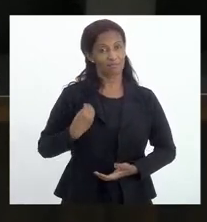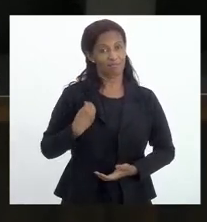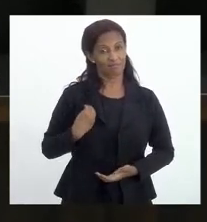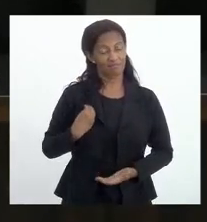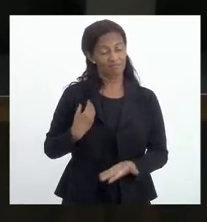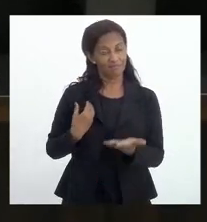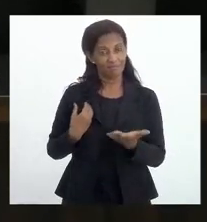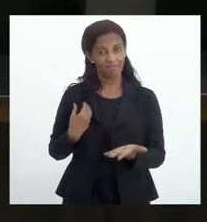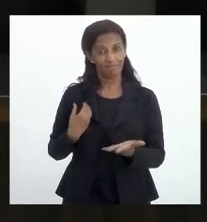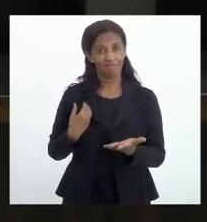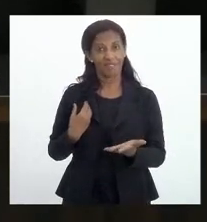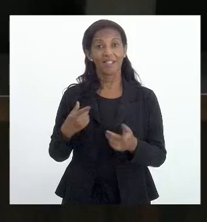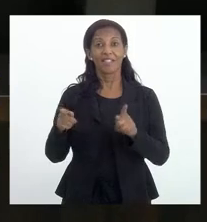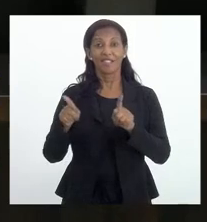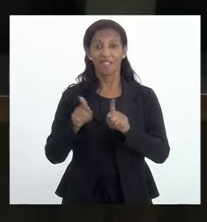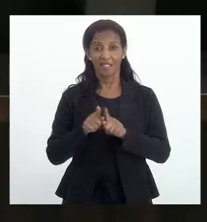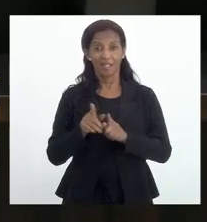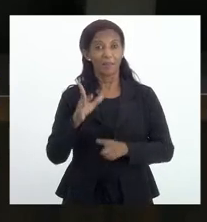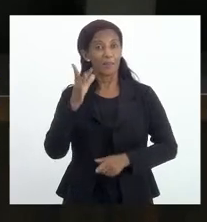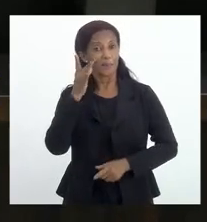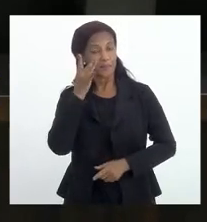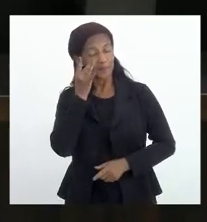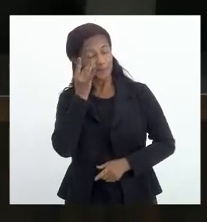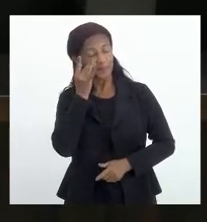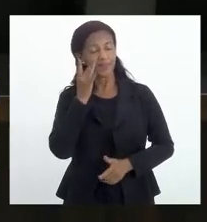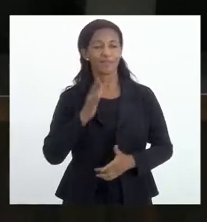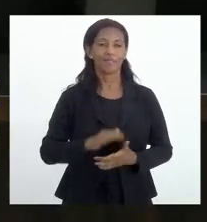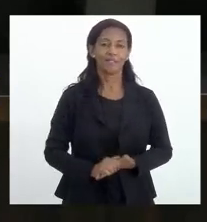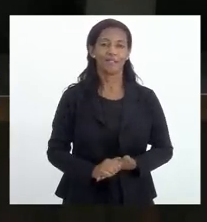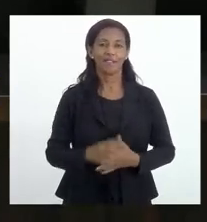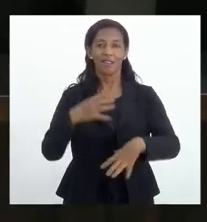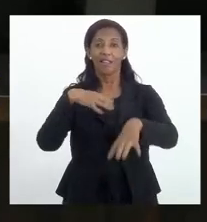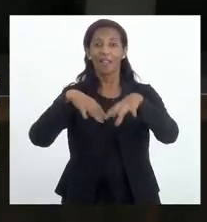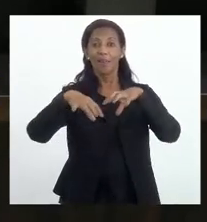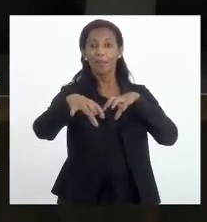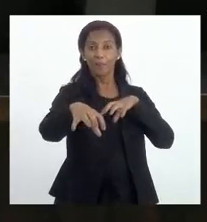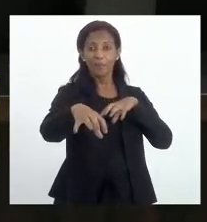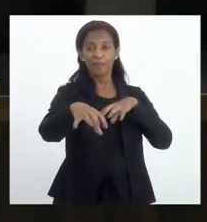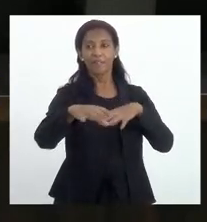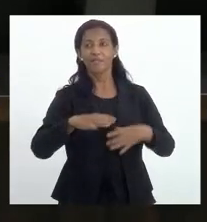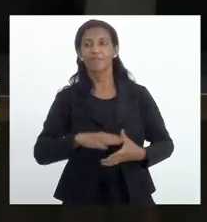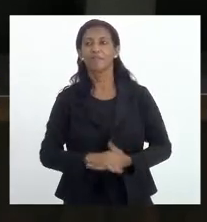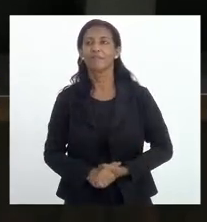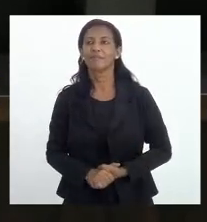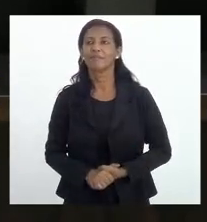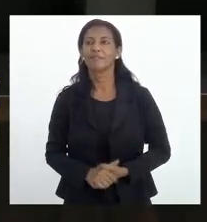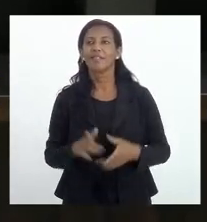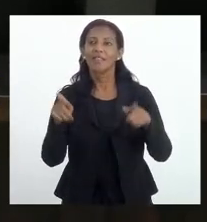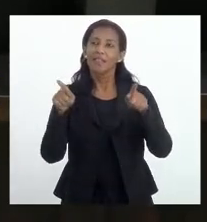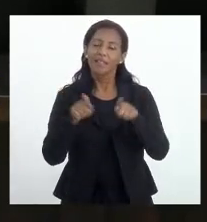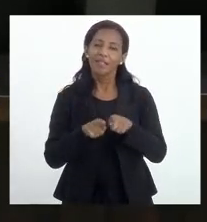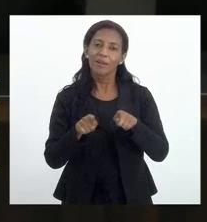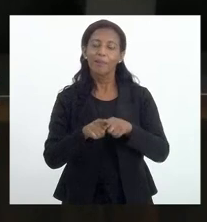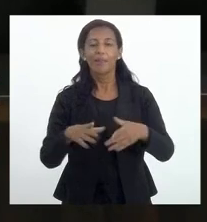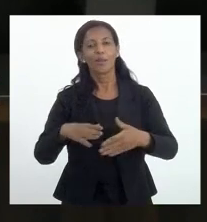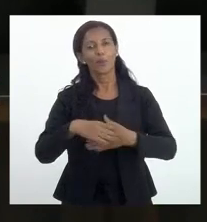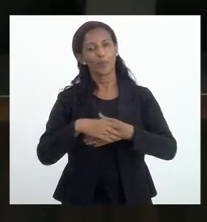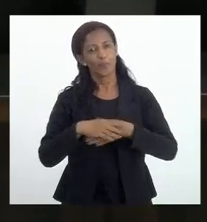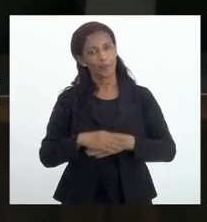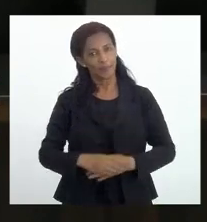presencial e presentes de forma remota. Também